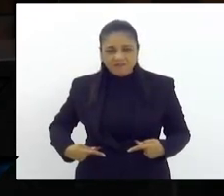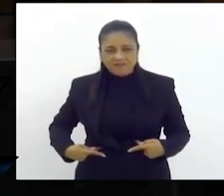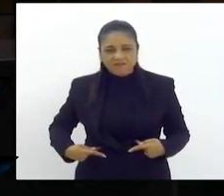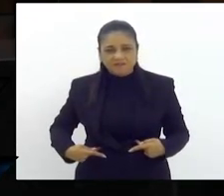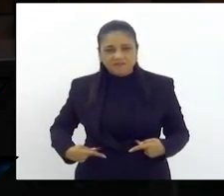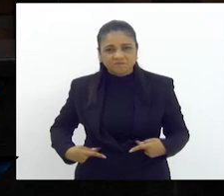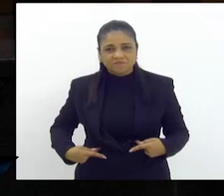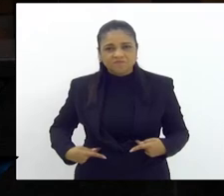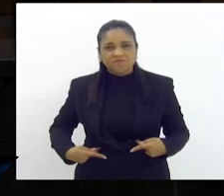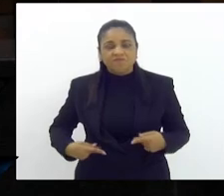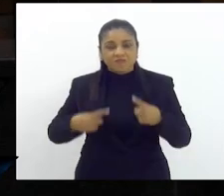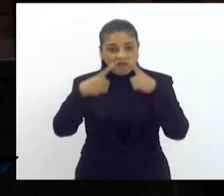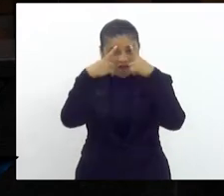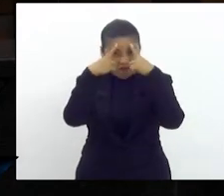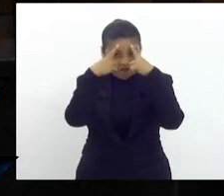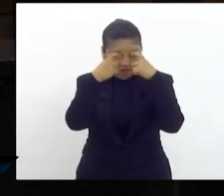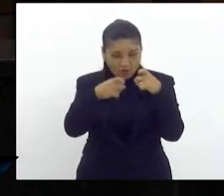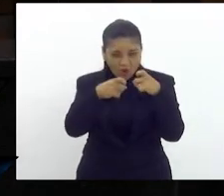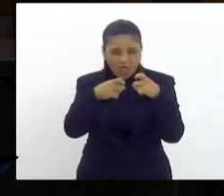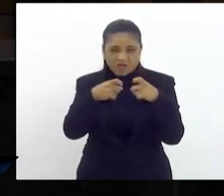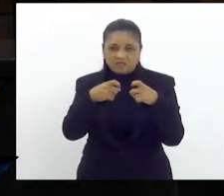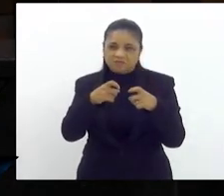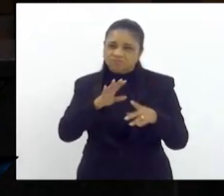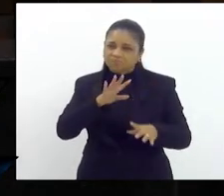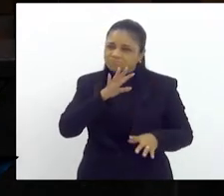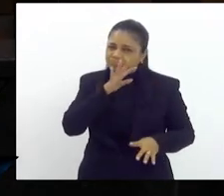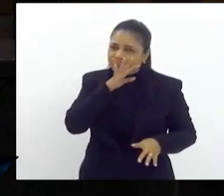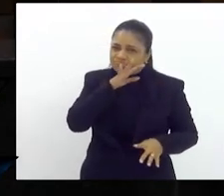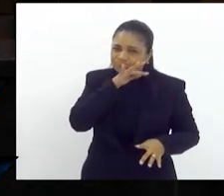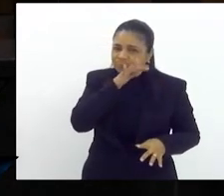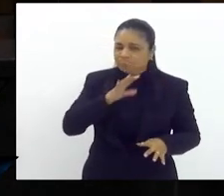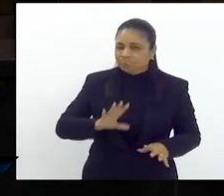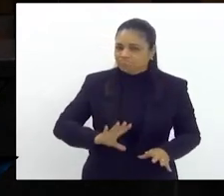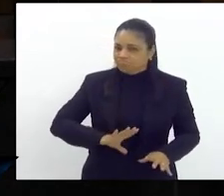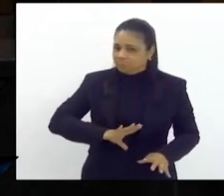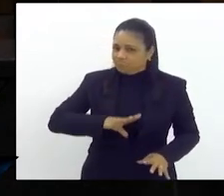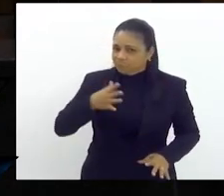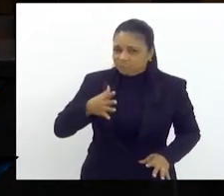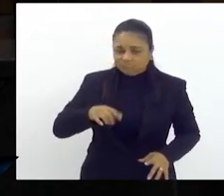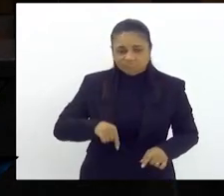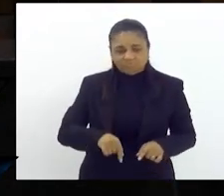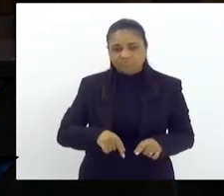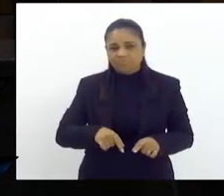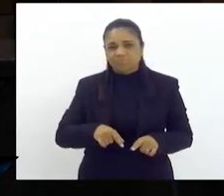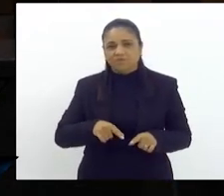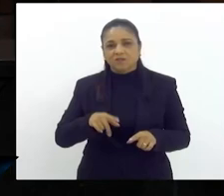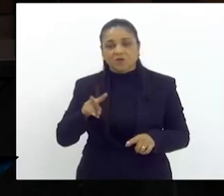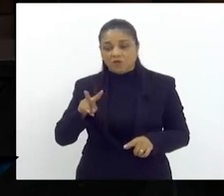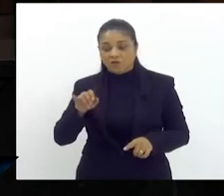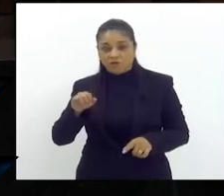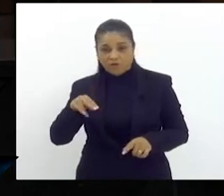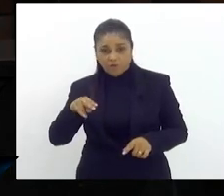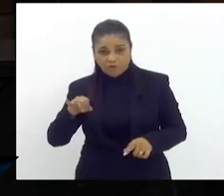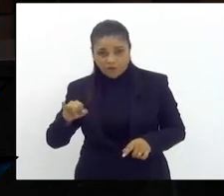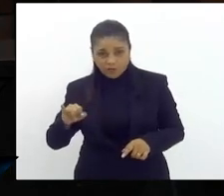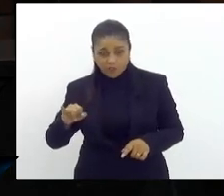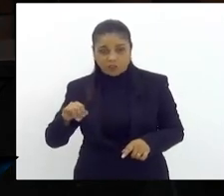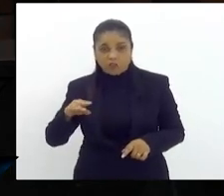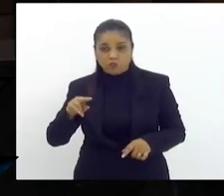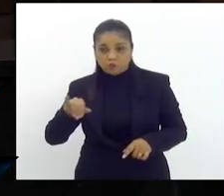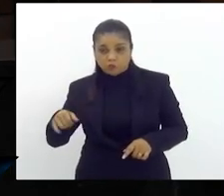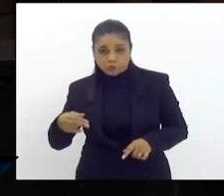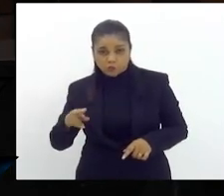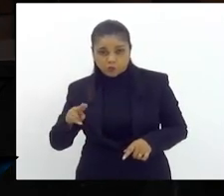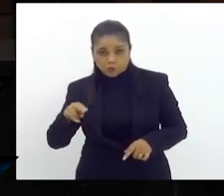parte dessa violência perversa e sistemática vivida por Vini Júnior demonstra que apesar de